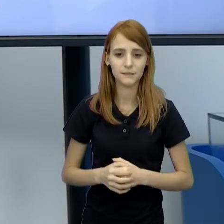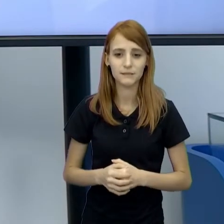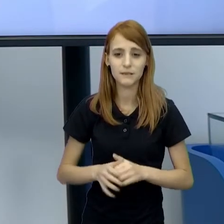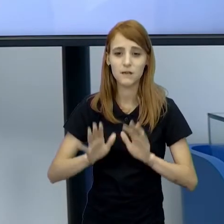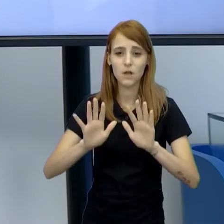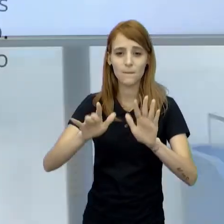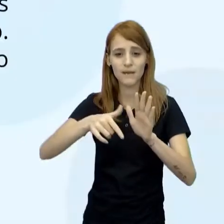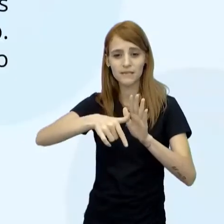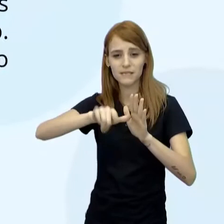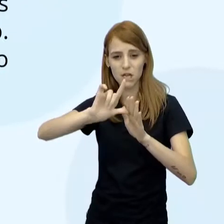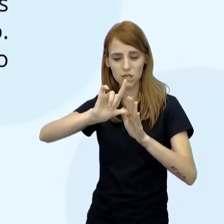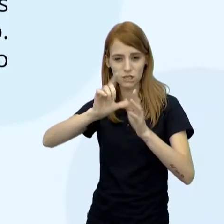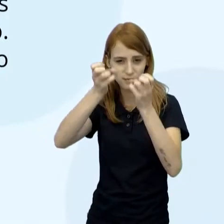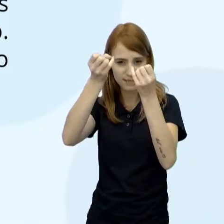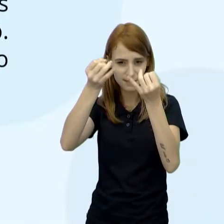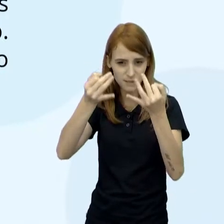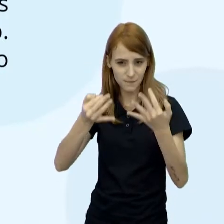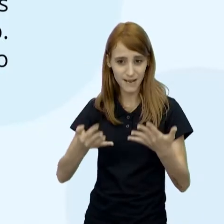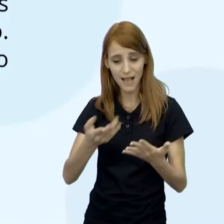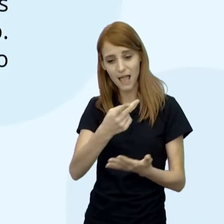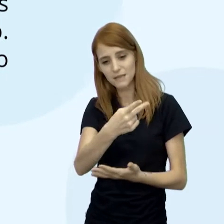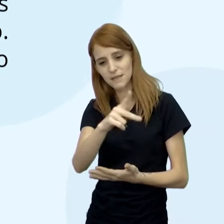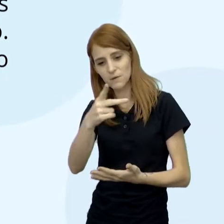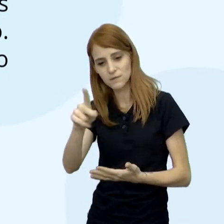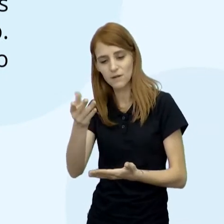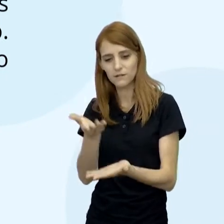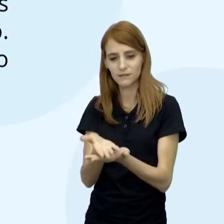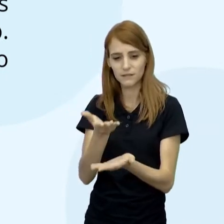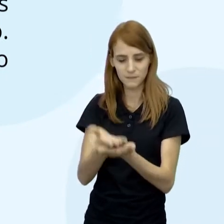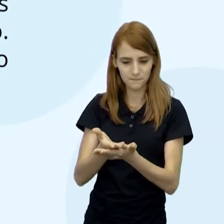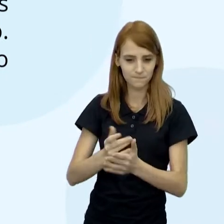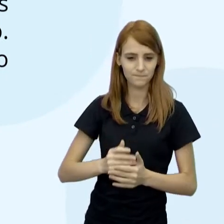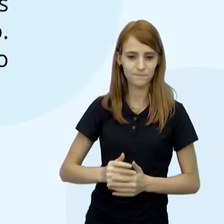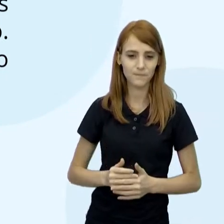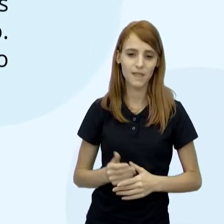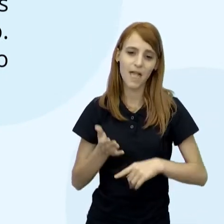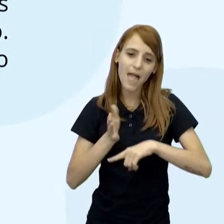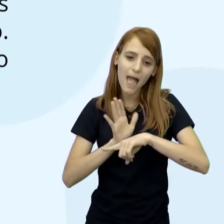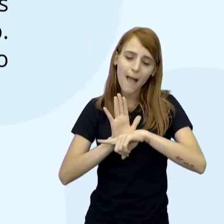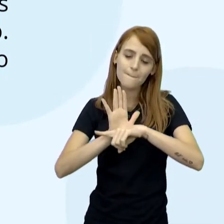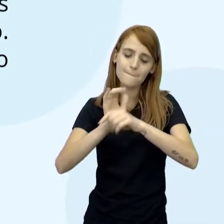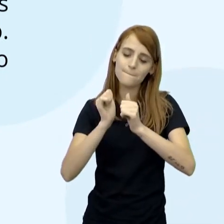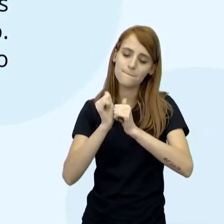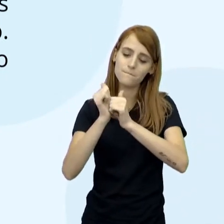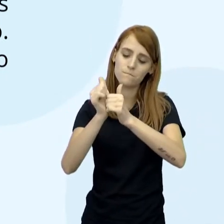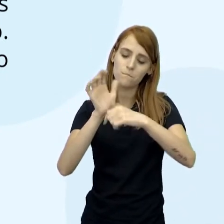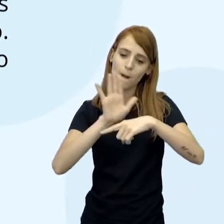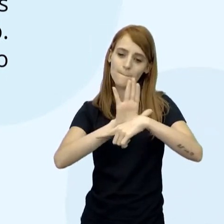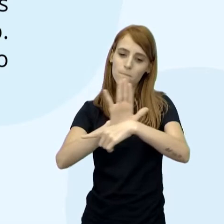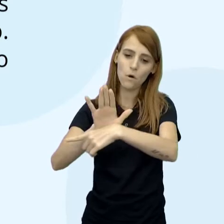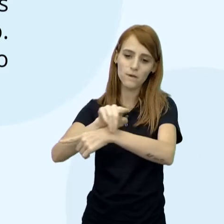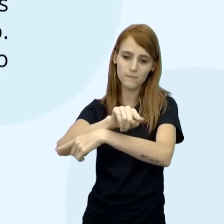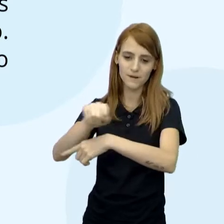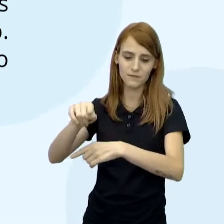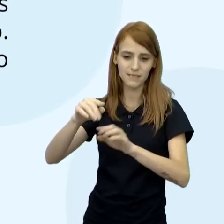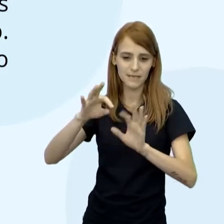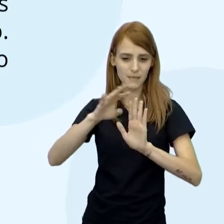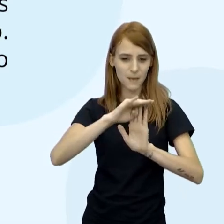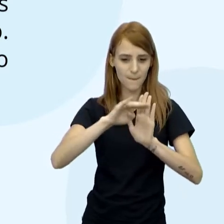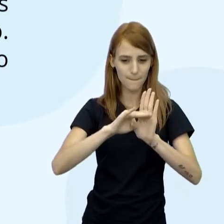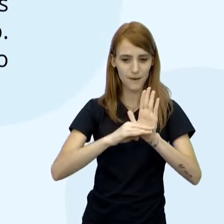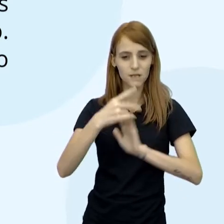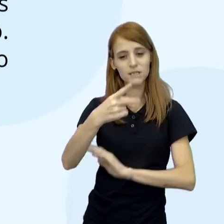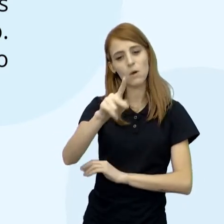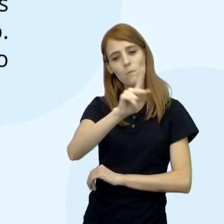ler mais um pouquinho aí do que está no material de vocês. O material é o material de apoio ao planejamento e ao aprofundamento, que o professor de